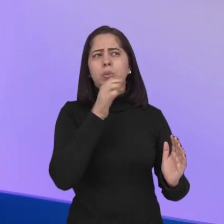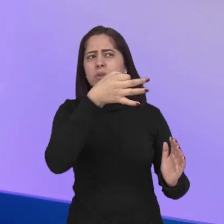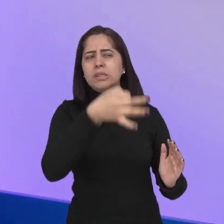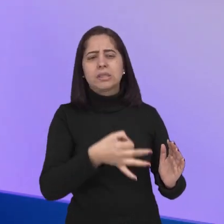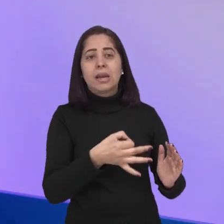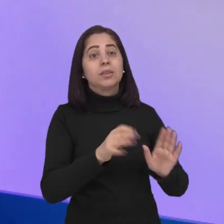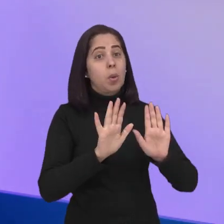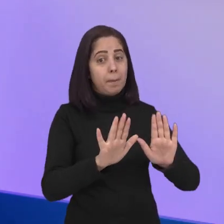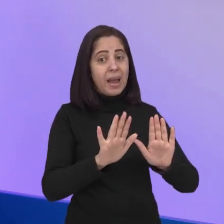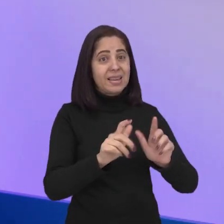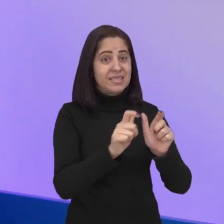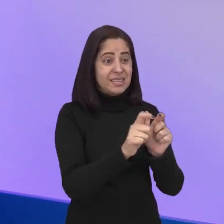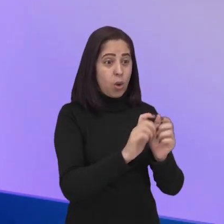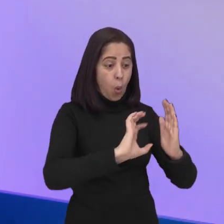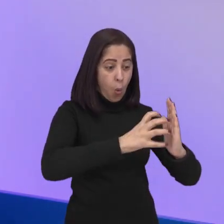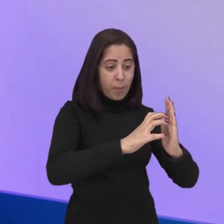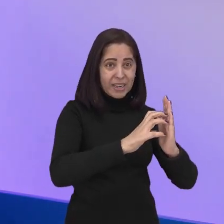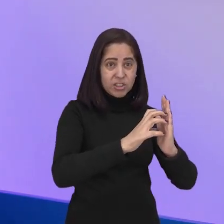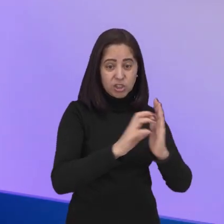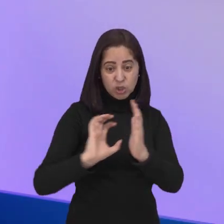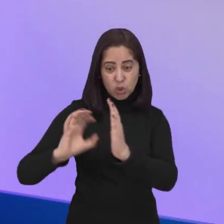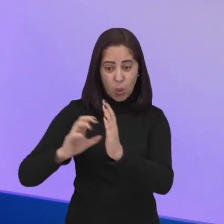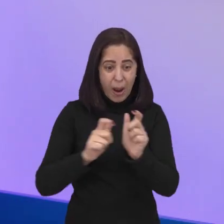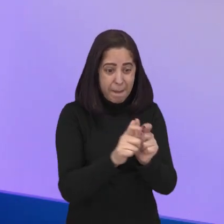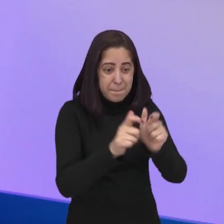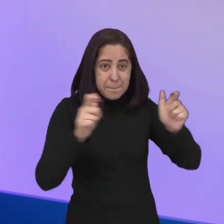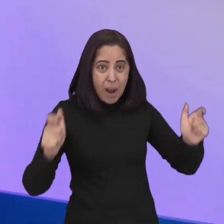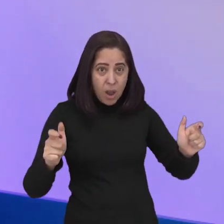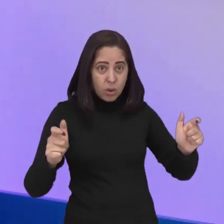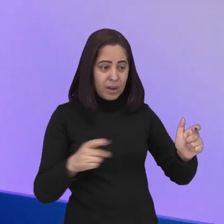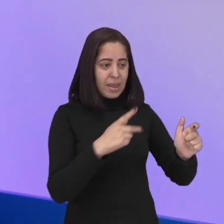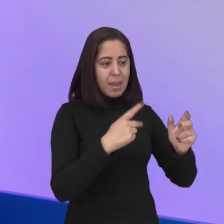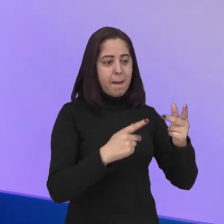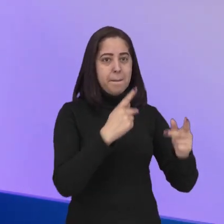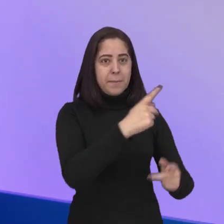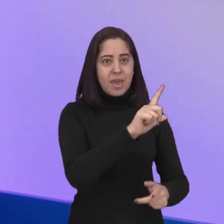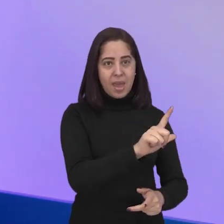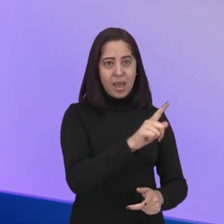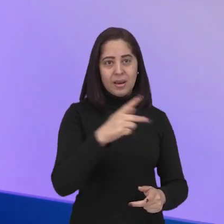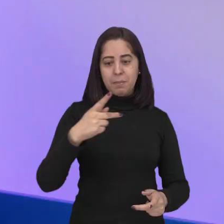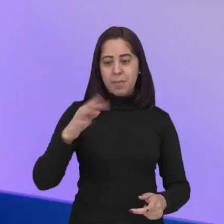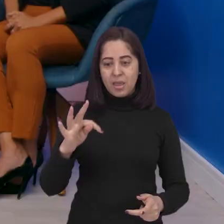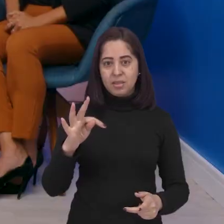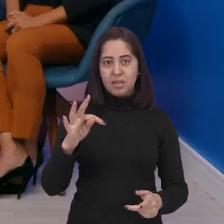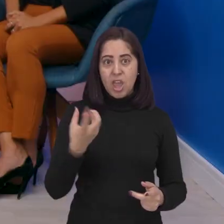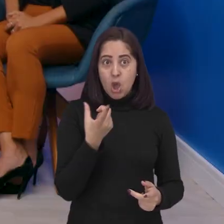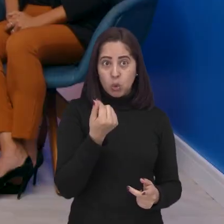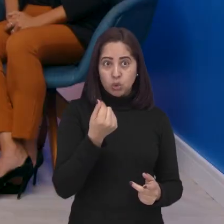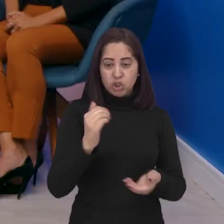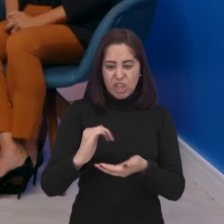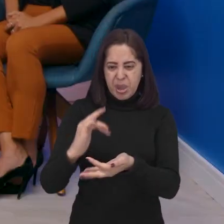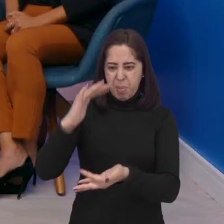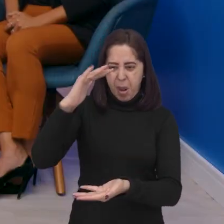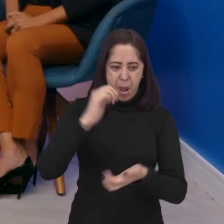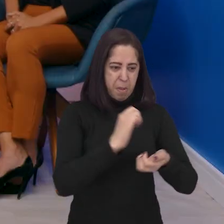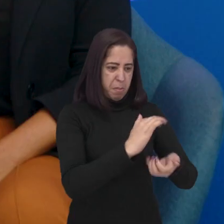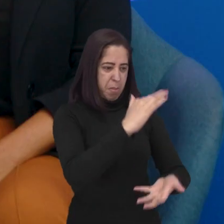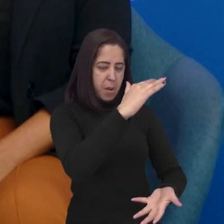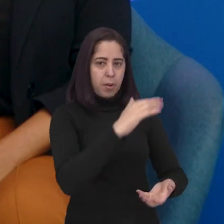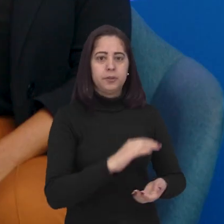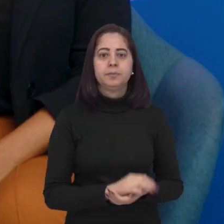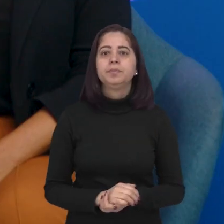desses partidos, mas os maiores recebedores desse ano são o PL e o PT. E o próprio